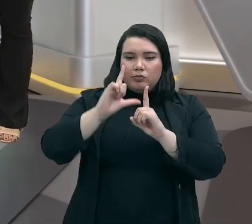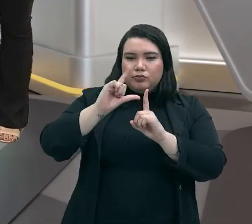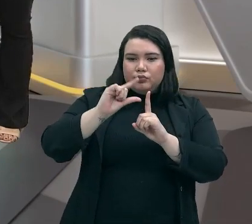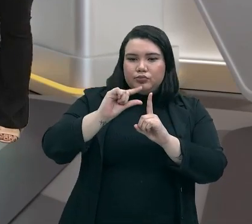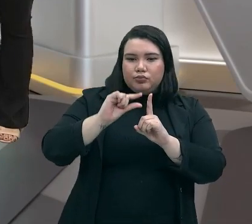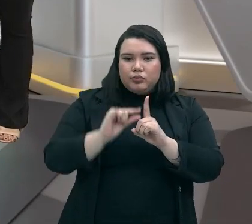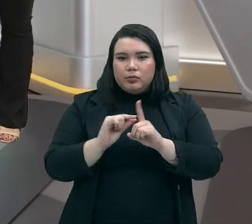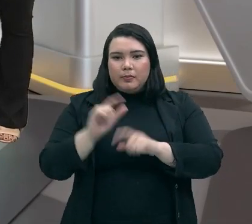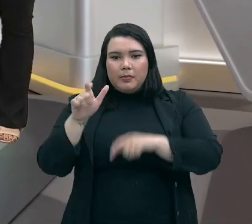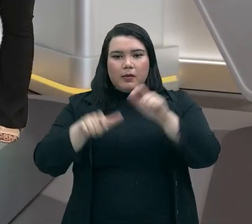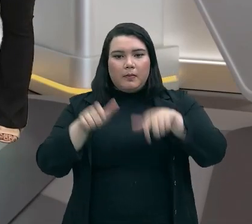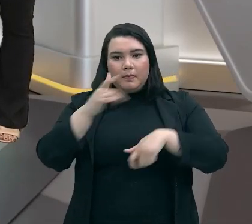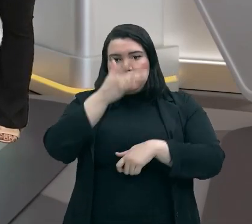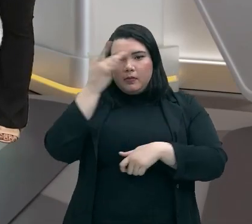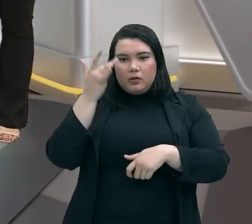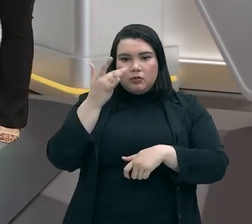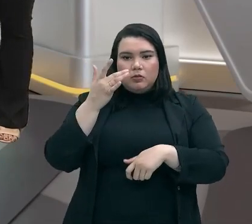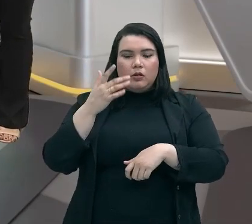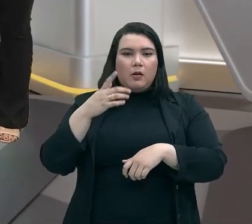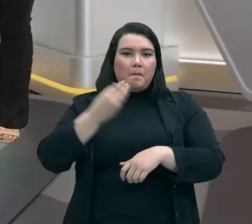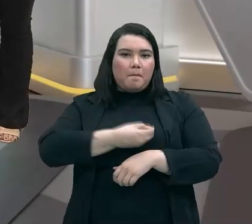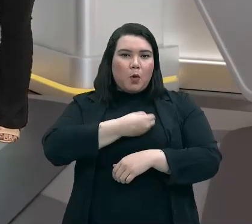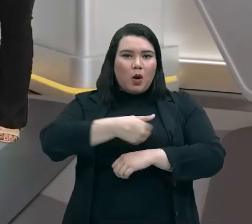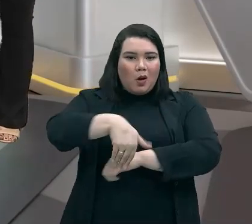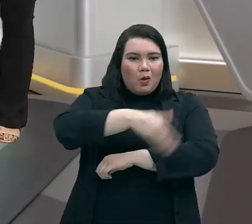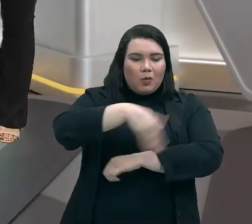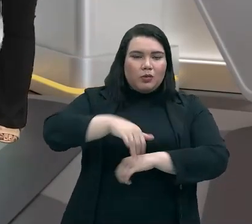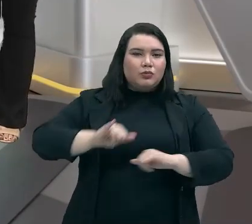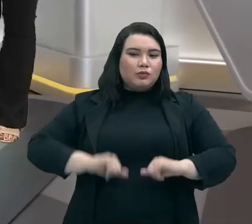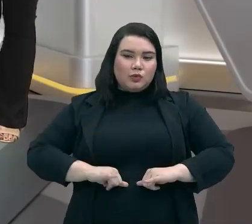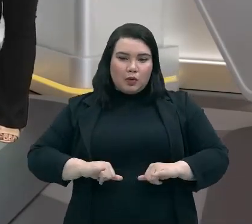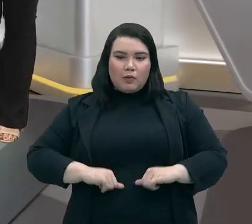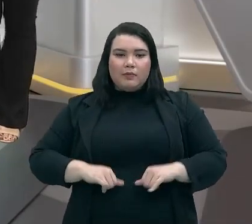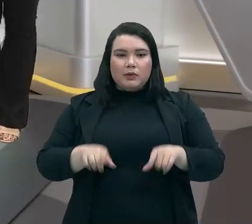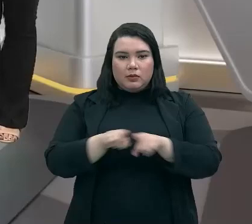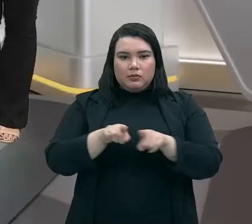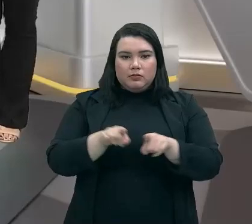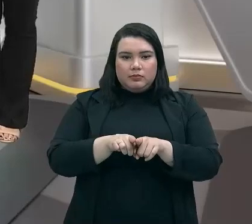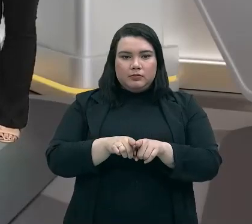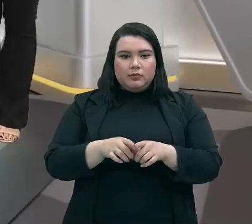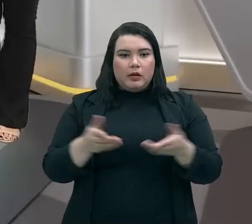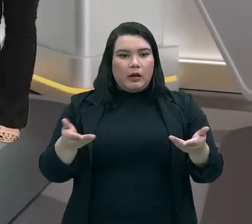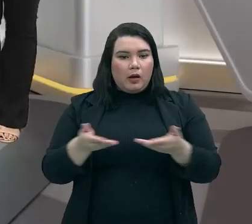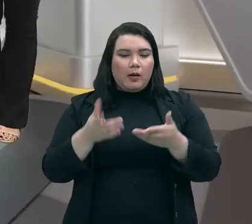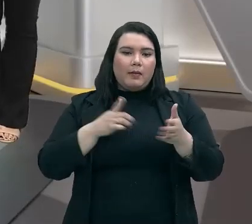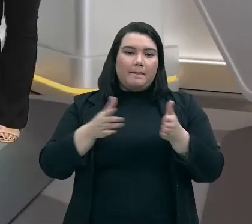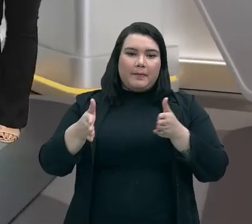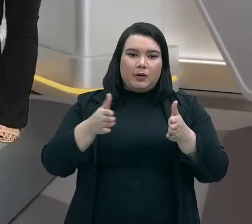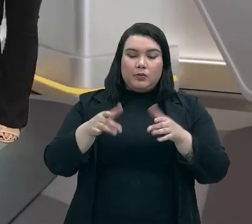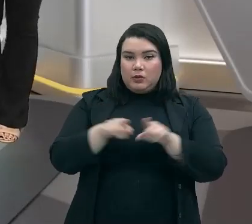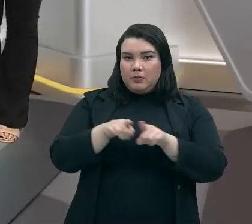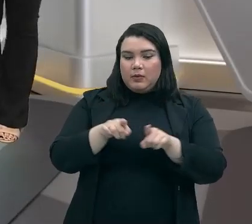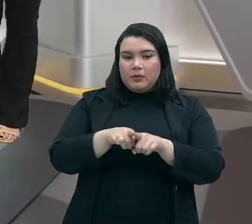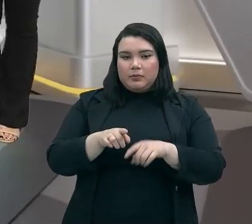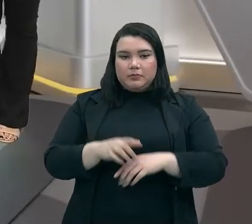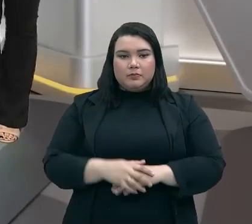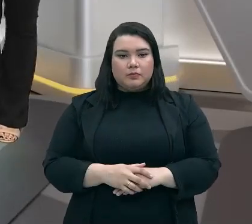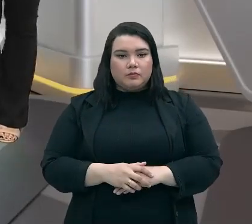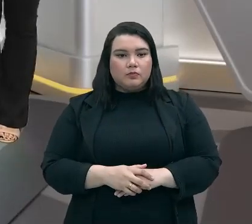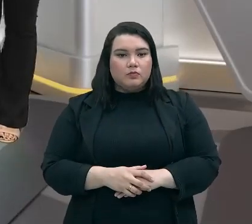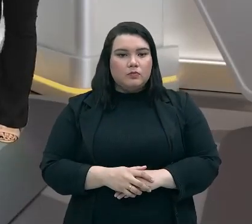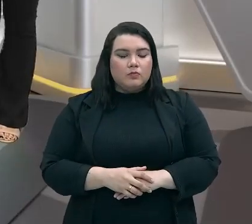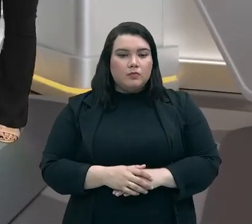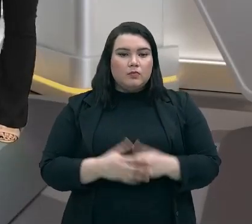os moradores de rua, por exemplo, eles sentem bastante. Sofrem, né? Principalmente agora por conta desses extremos, né? Exatamente. Bom, e assim, com